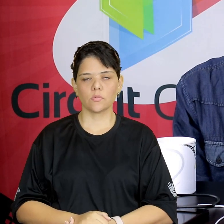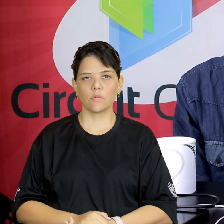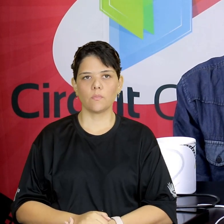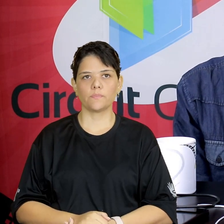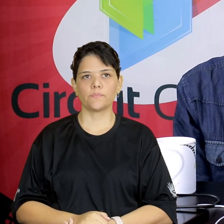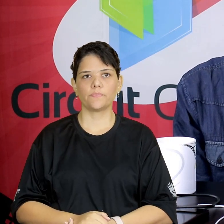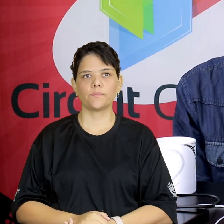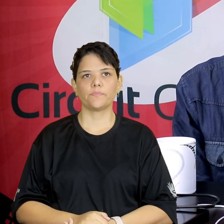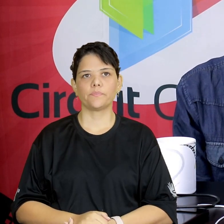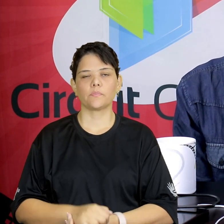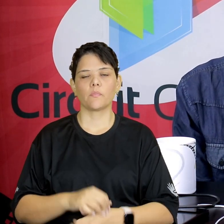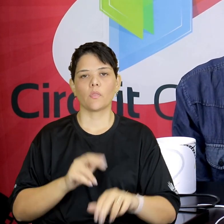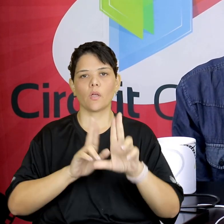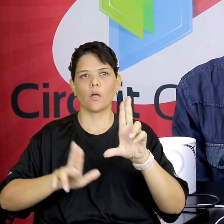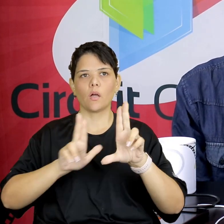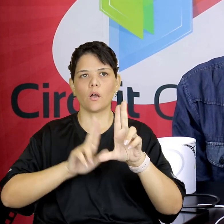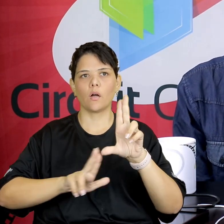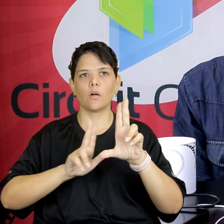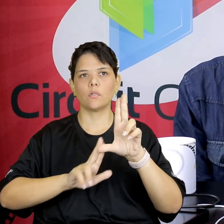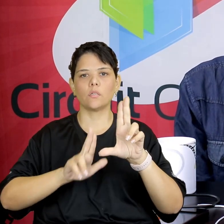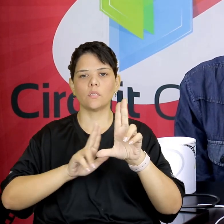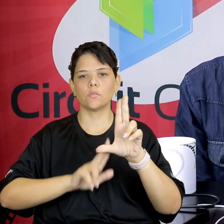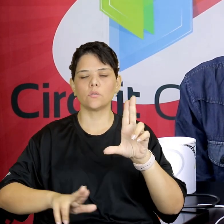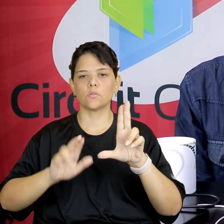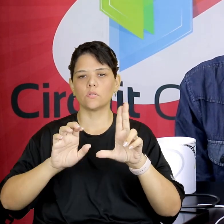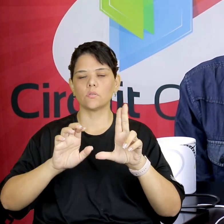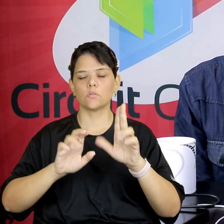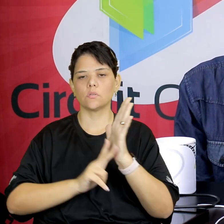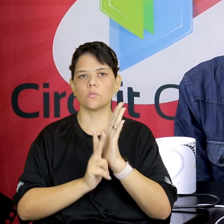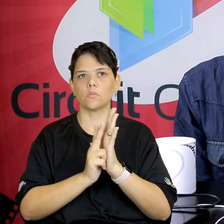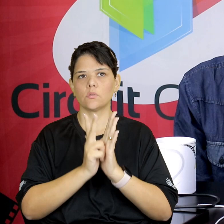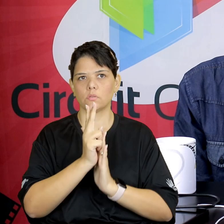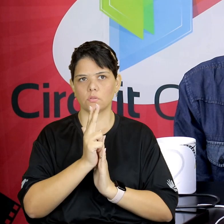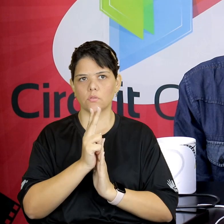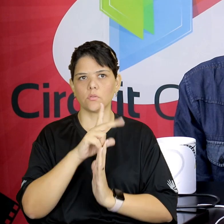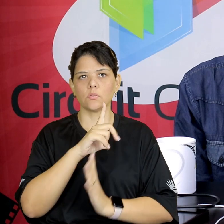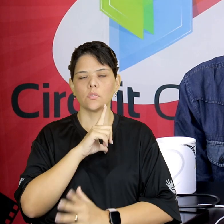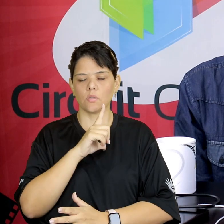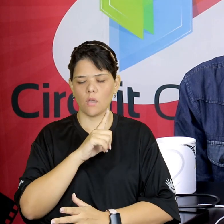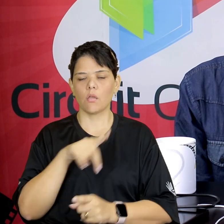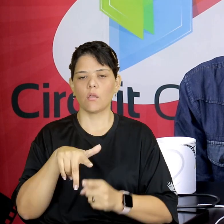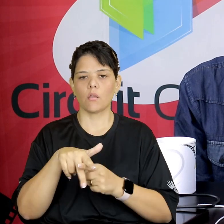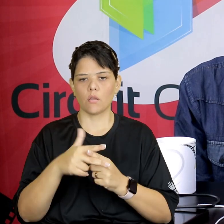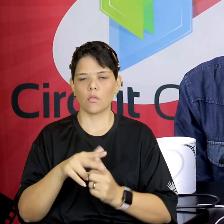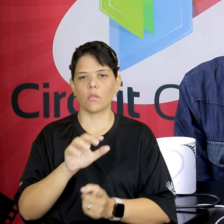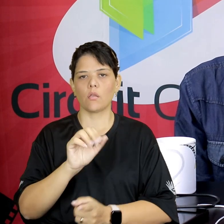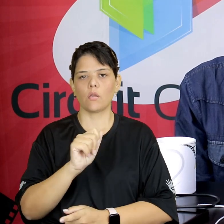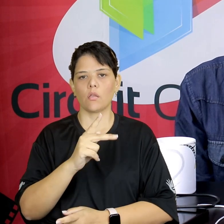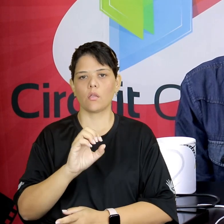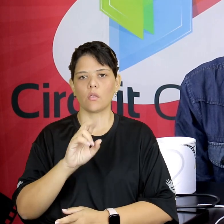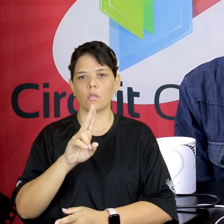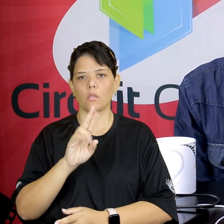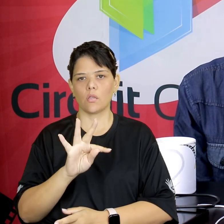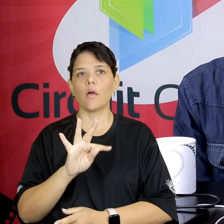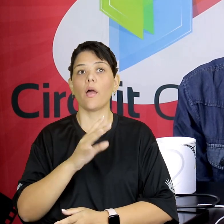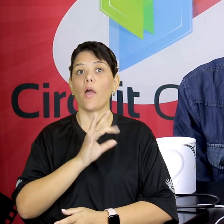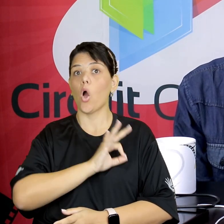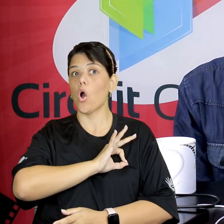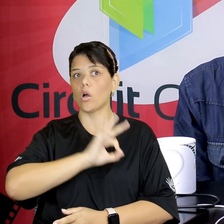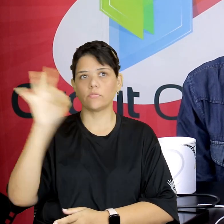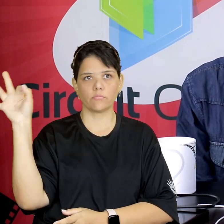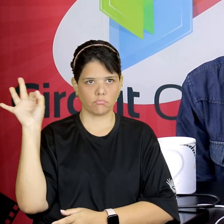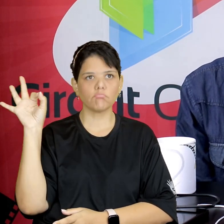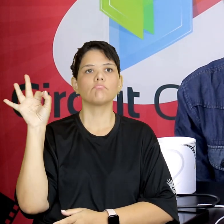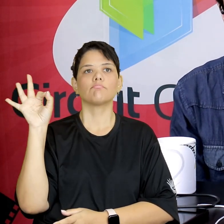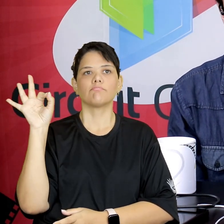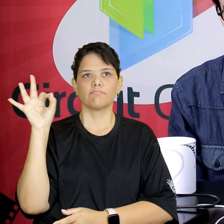Ferramenta para criar legenda nesses editores. A ferramenta do CapCut para legenda é muito, muito boa. Ele